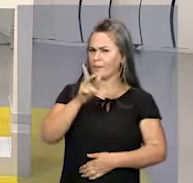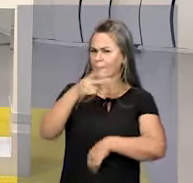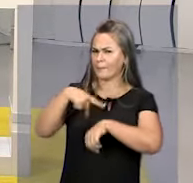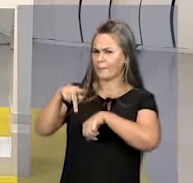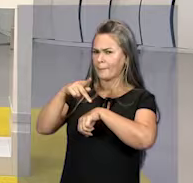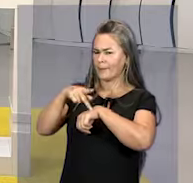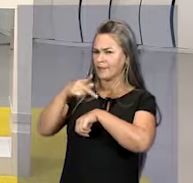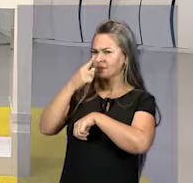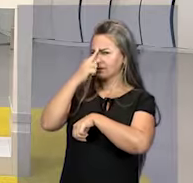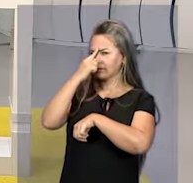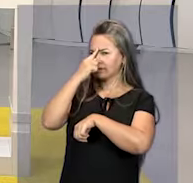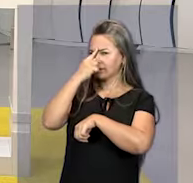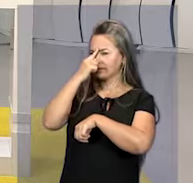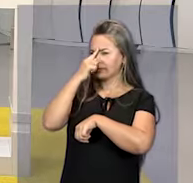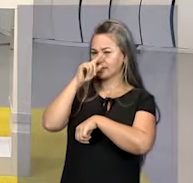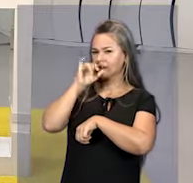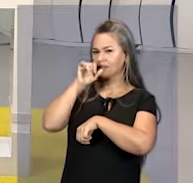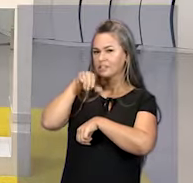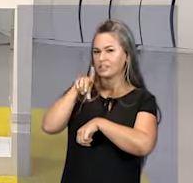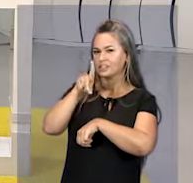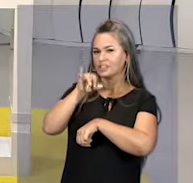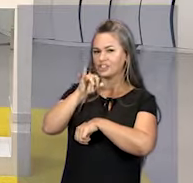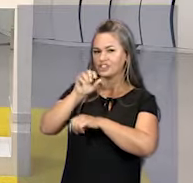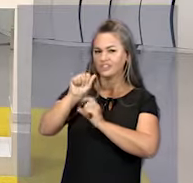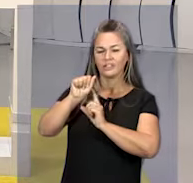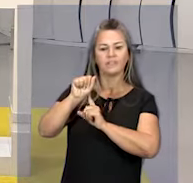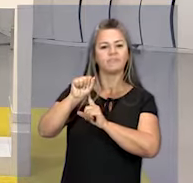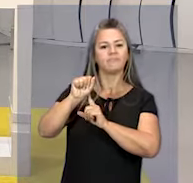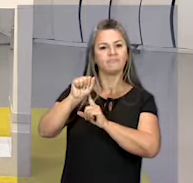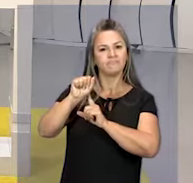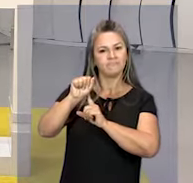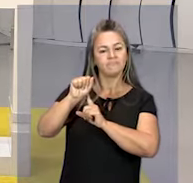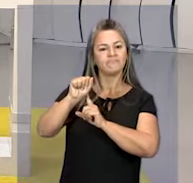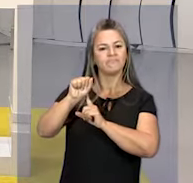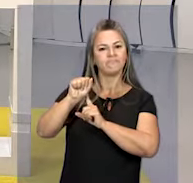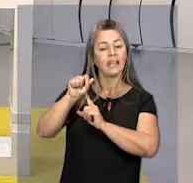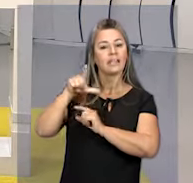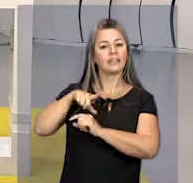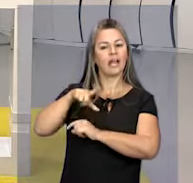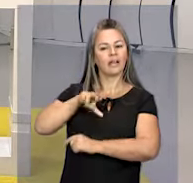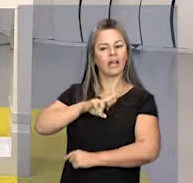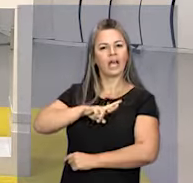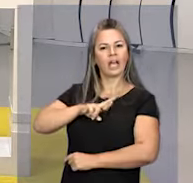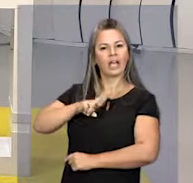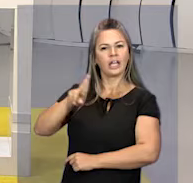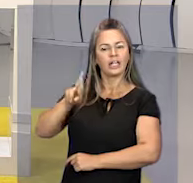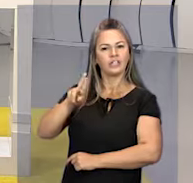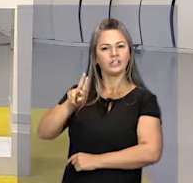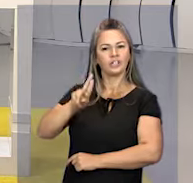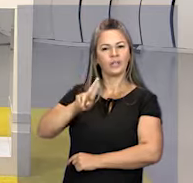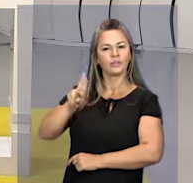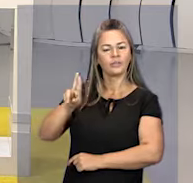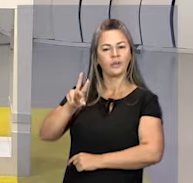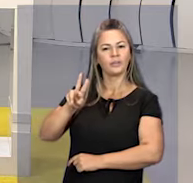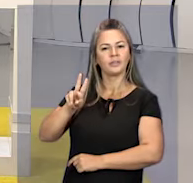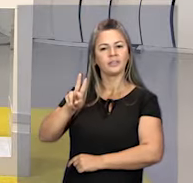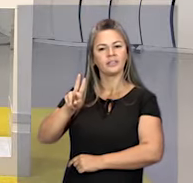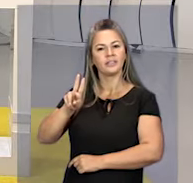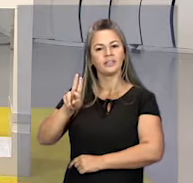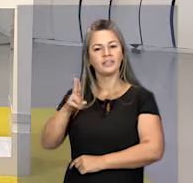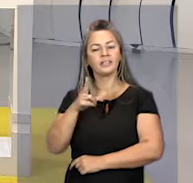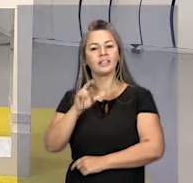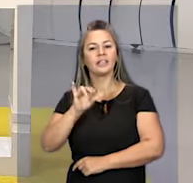é um país da Ásia, e que lá tem uma religião chamada hinduísmo, e